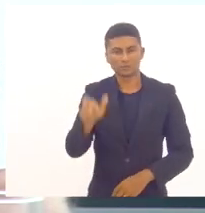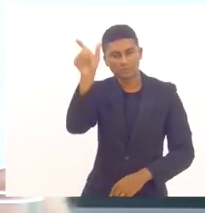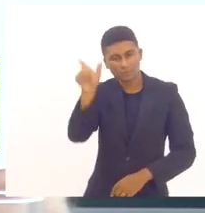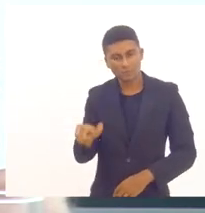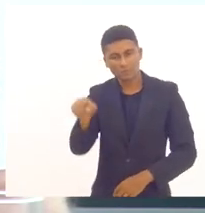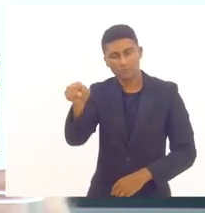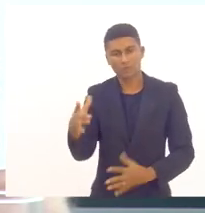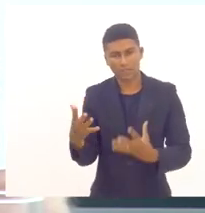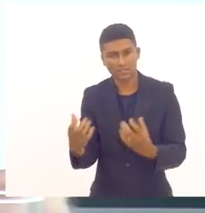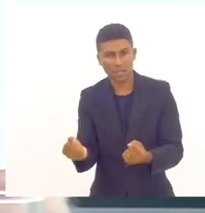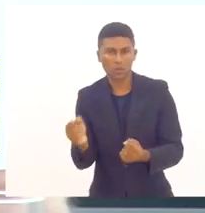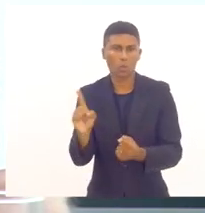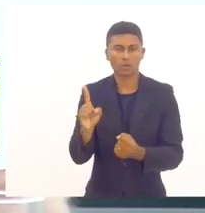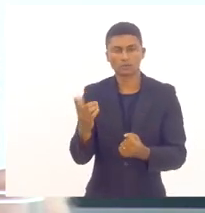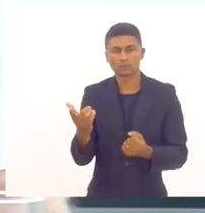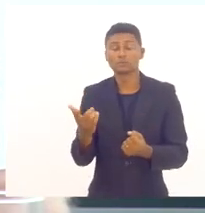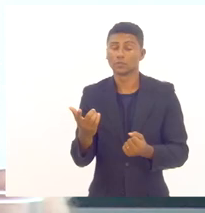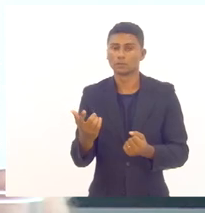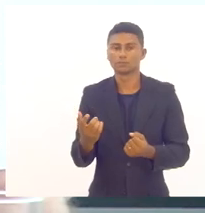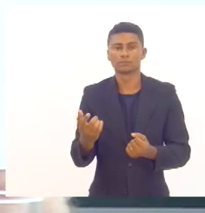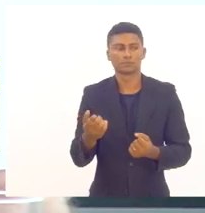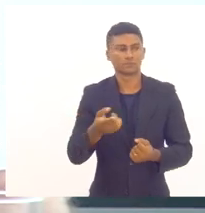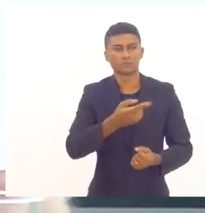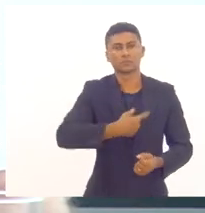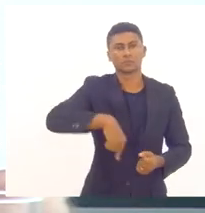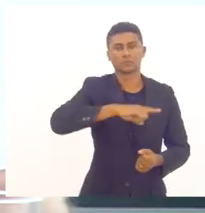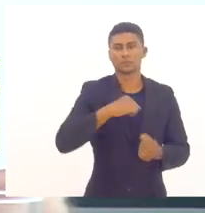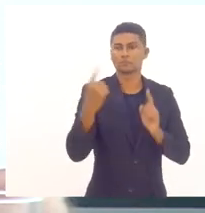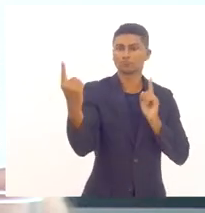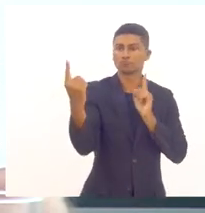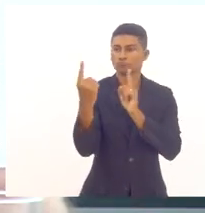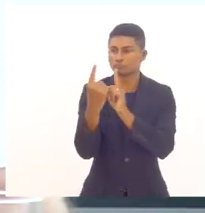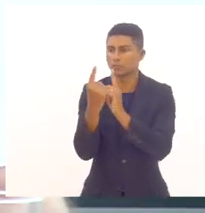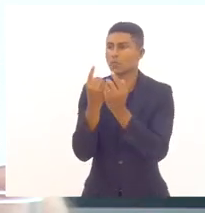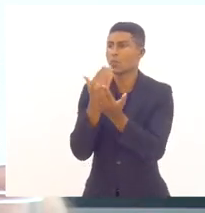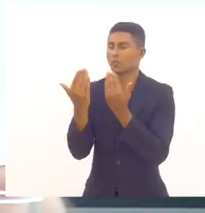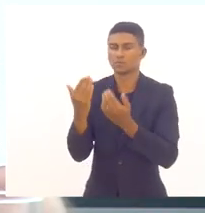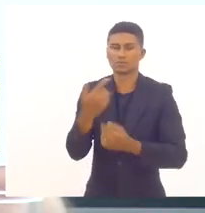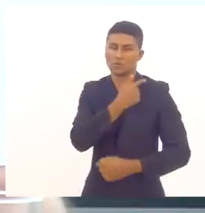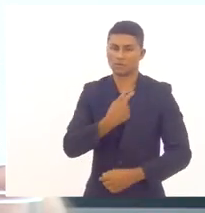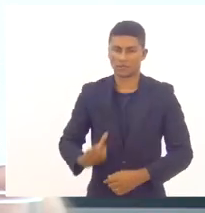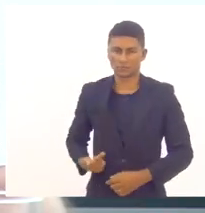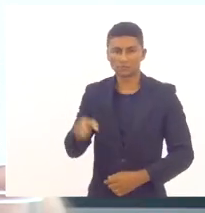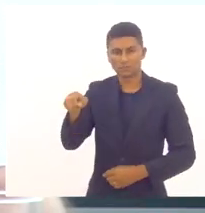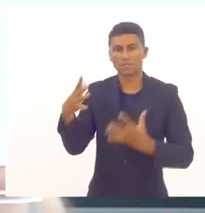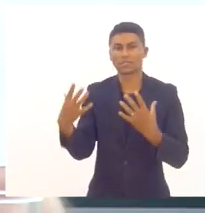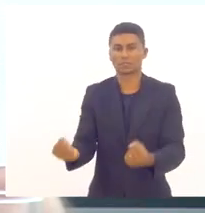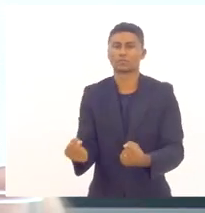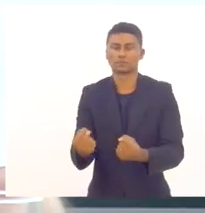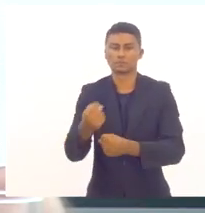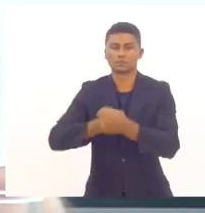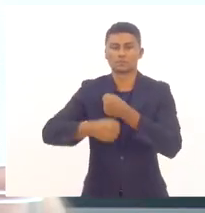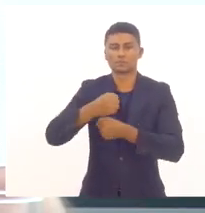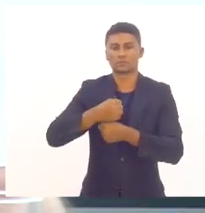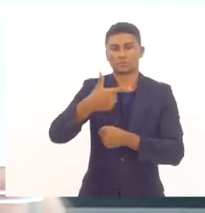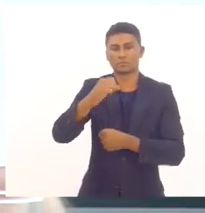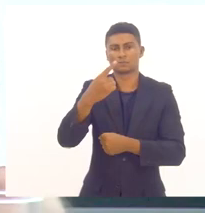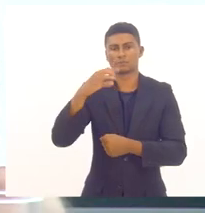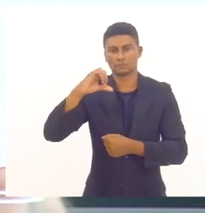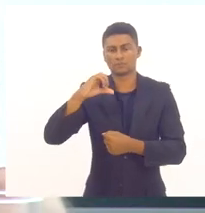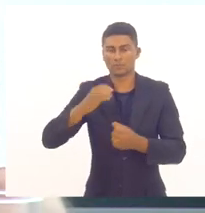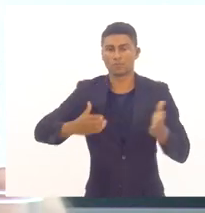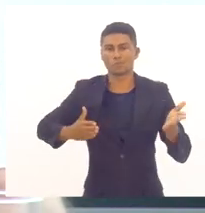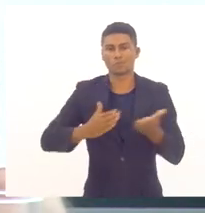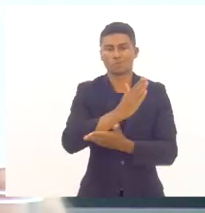Tivemos a felicidade de, numa conversa com o governador sancionar essa lei em 2019, para que